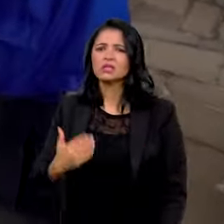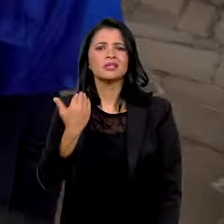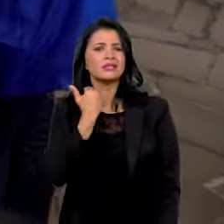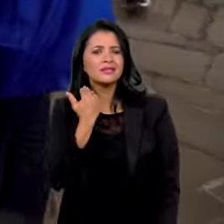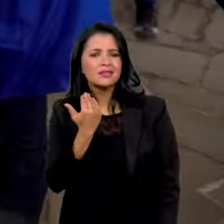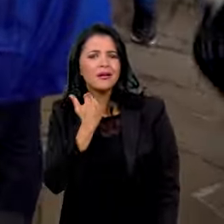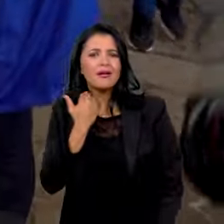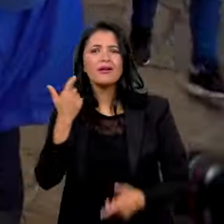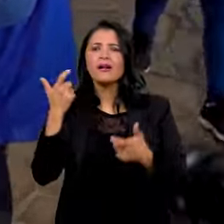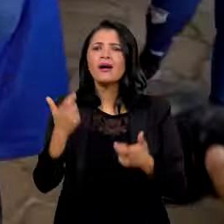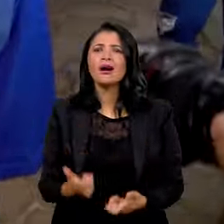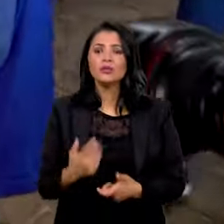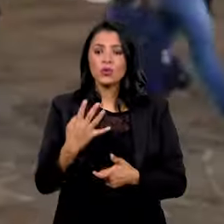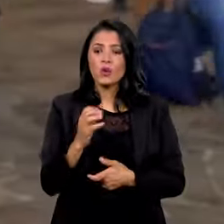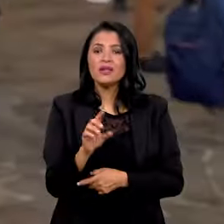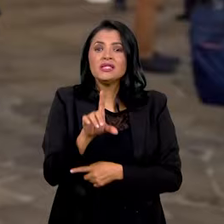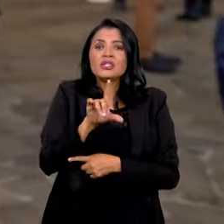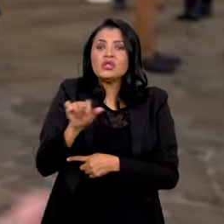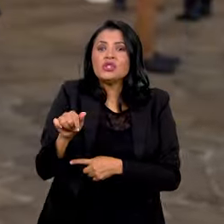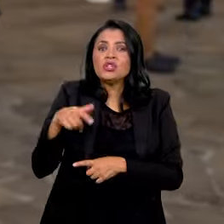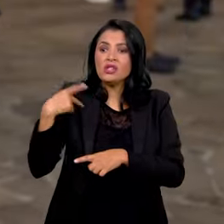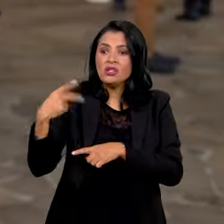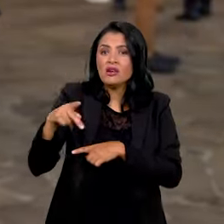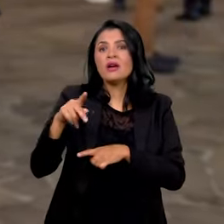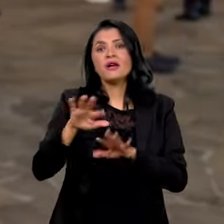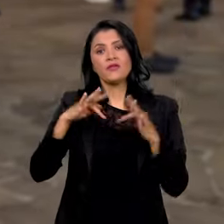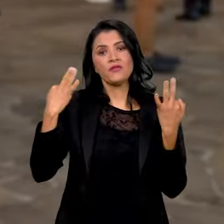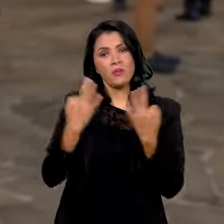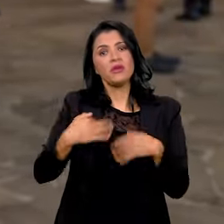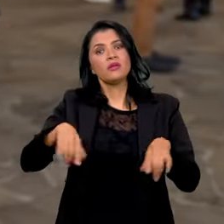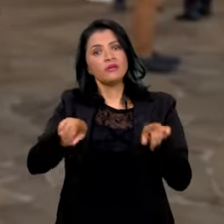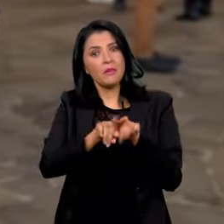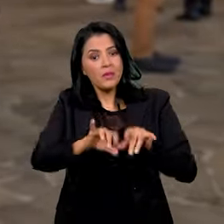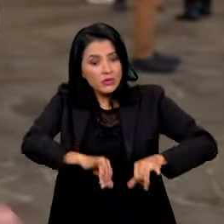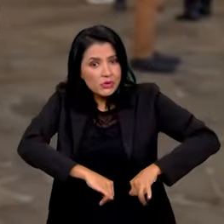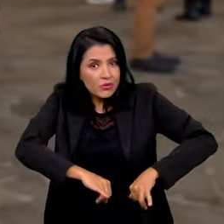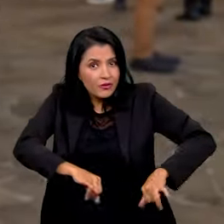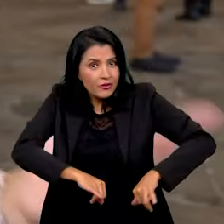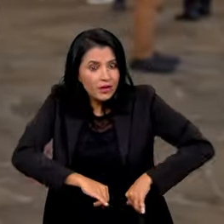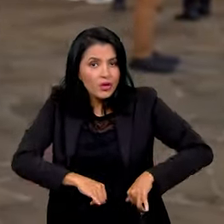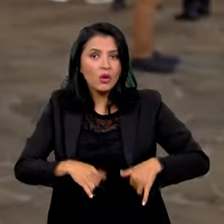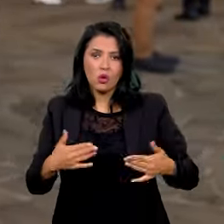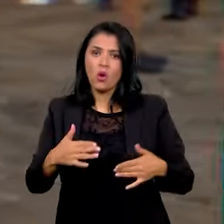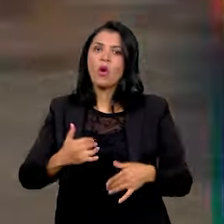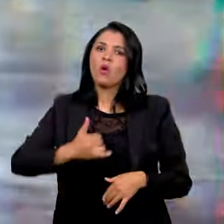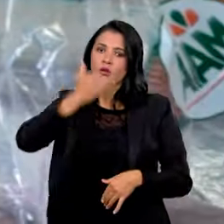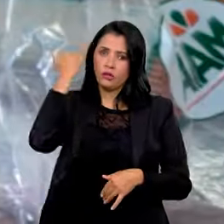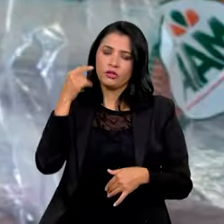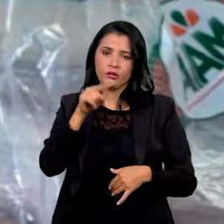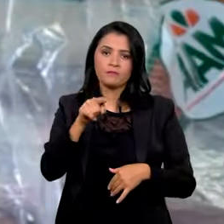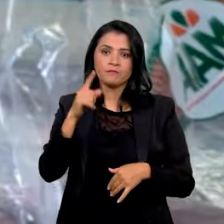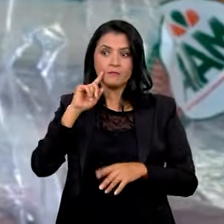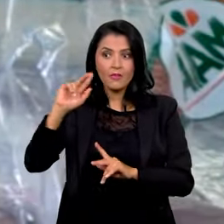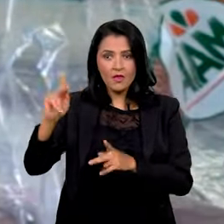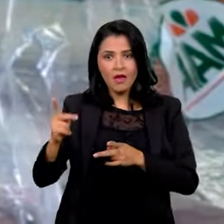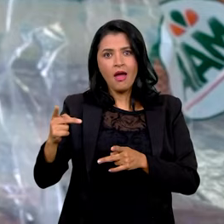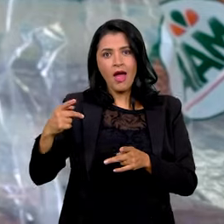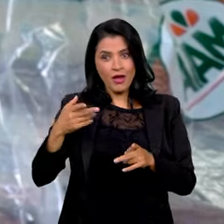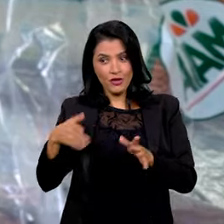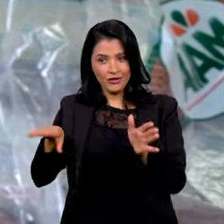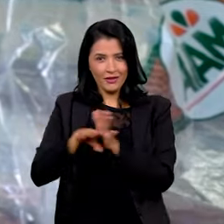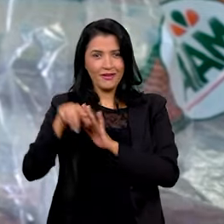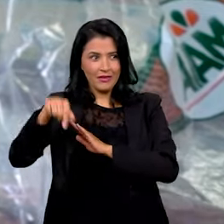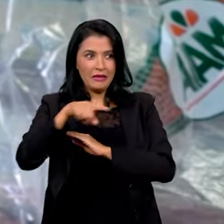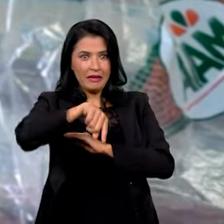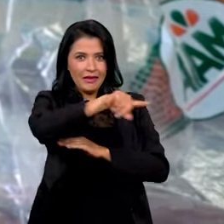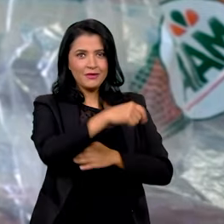atendendo a um a 40 dias né Essas famílias que também sofreram e com a tragédia e a vinda deles nos dá